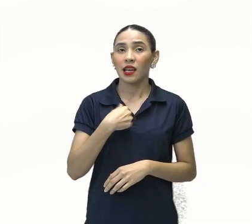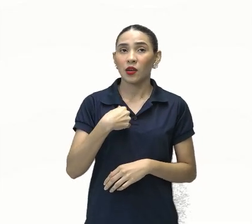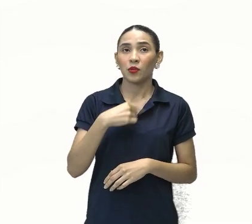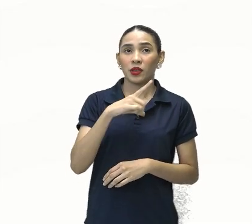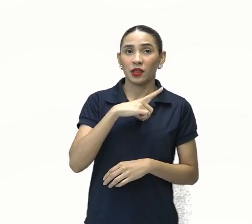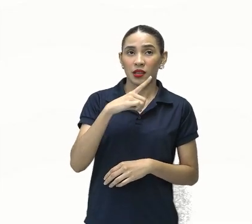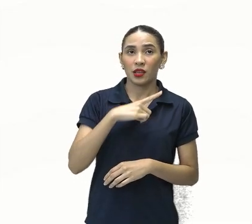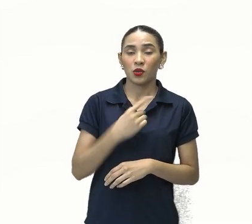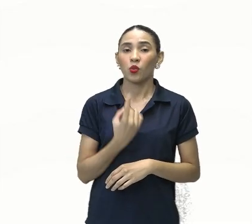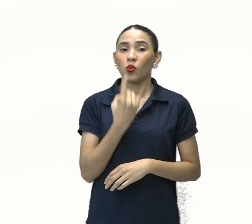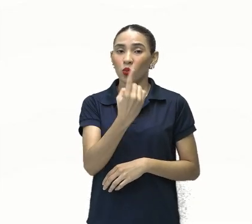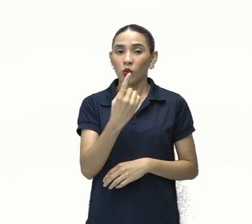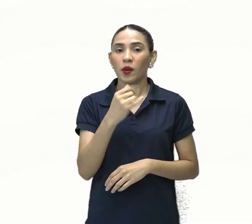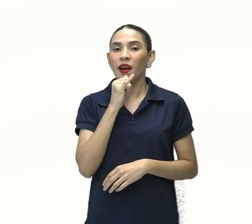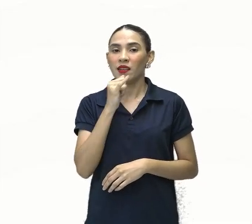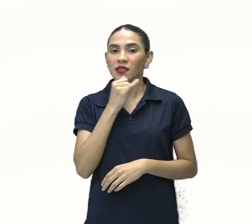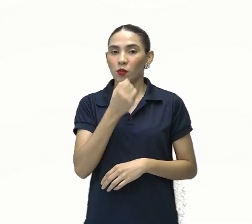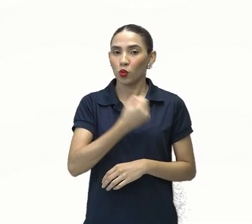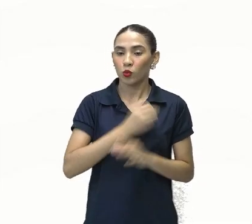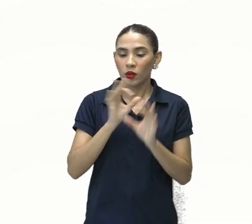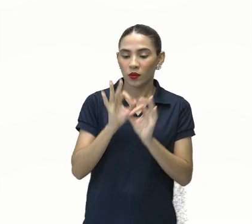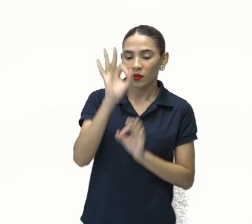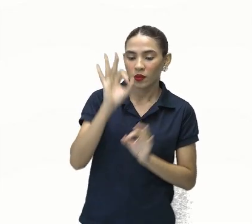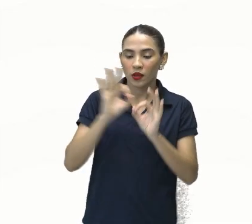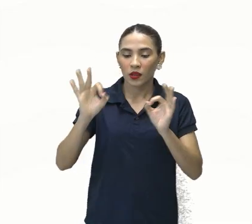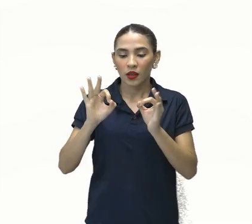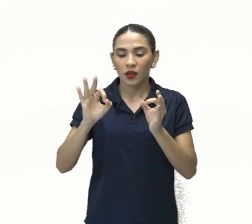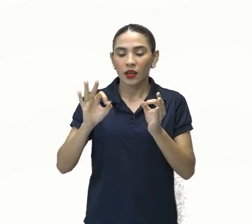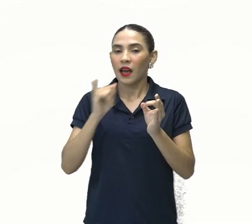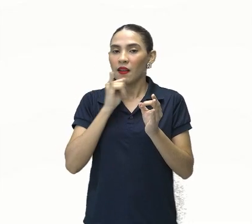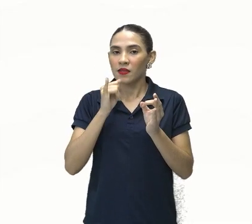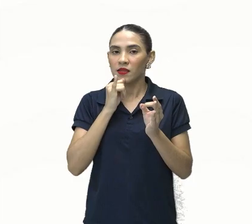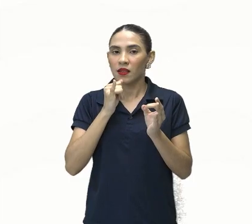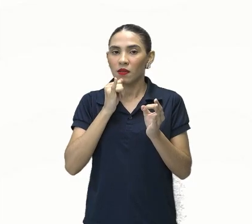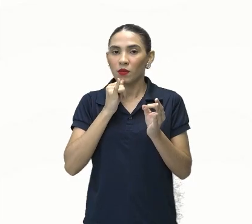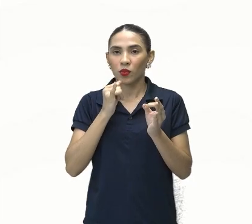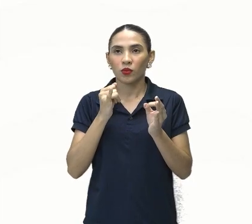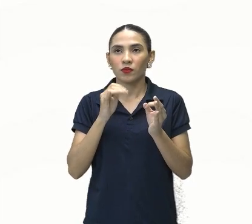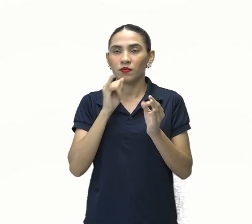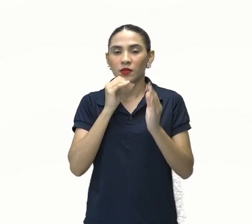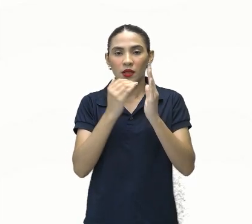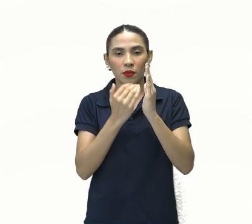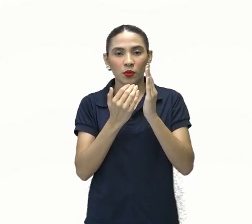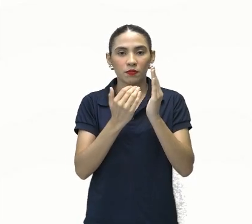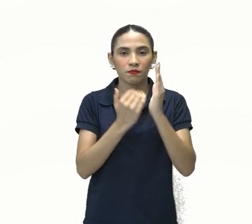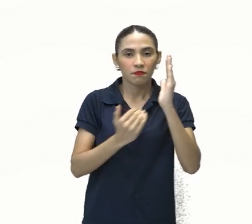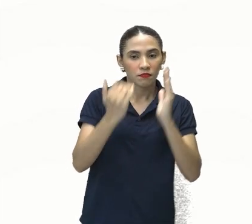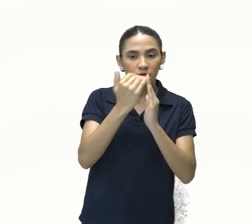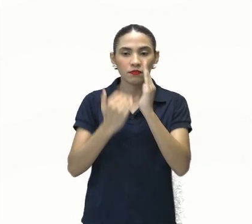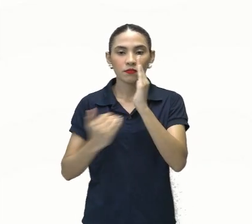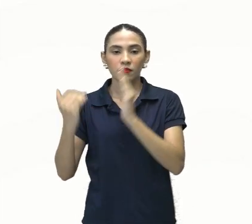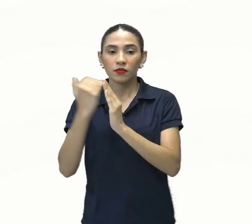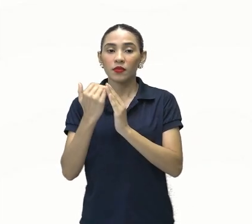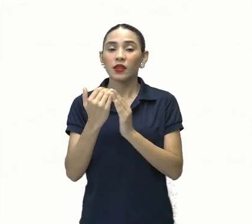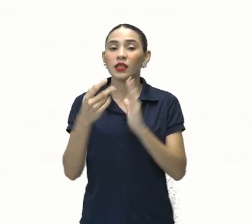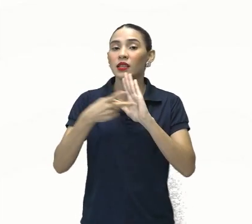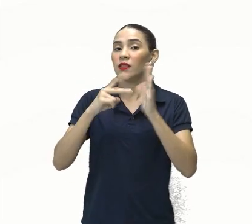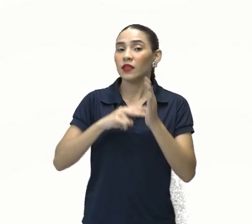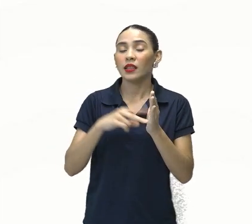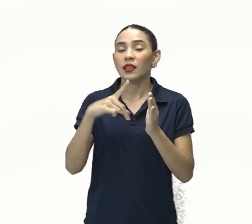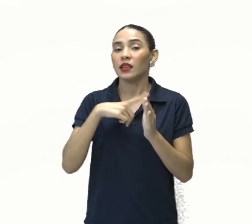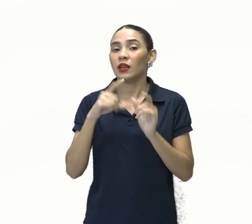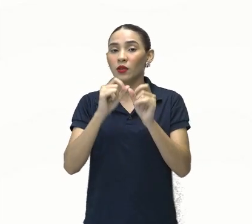tiver uma grandeza aumentando e a outra também aumentando, significa que eu tenho uma